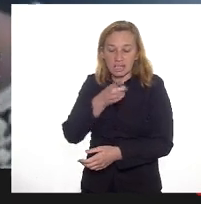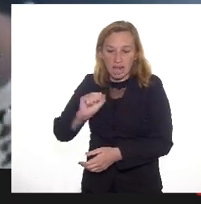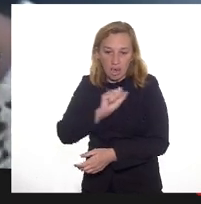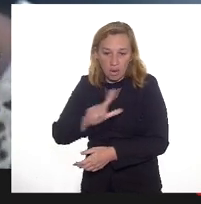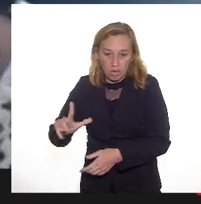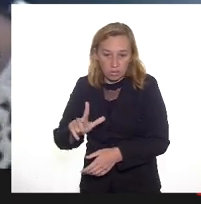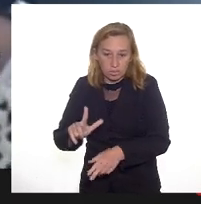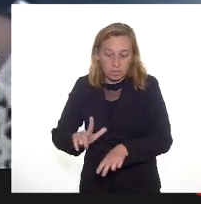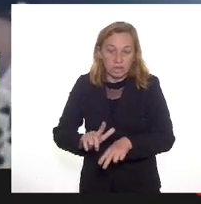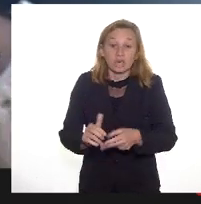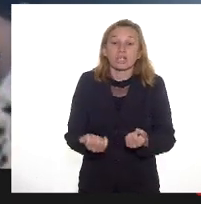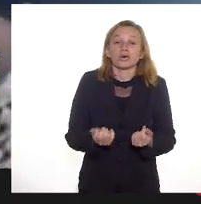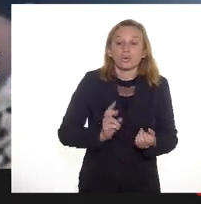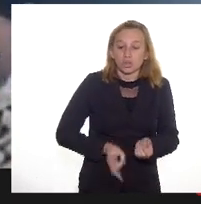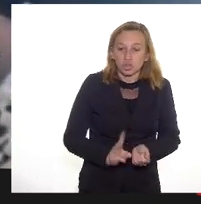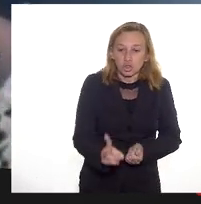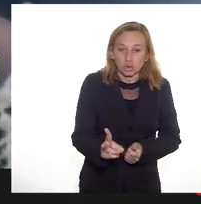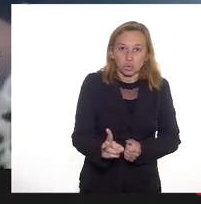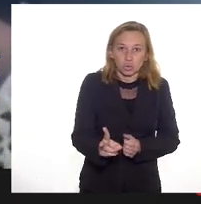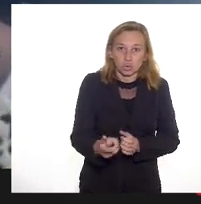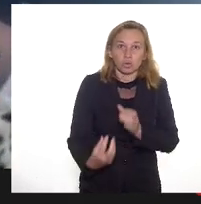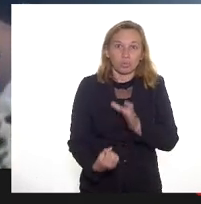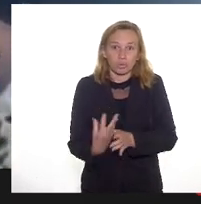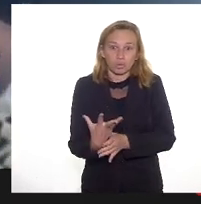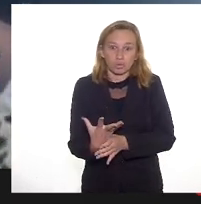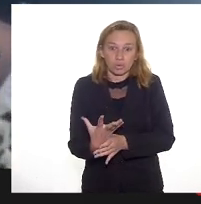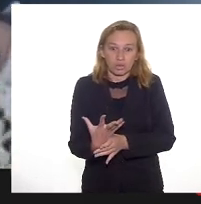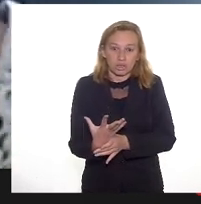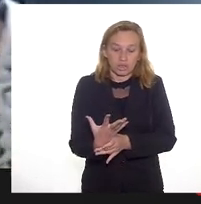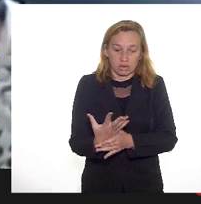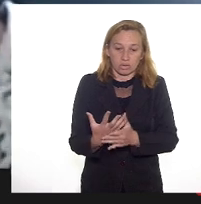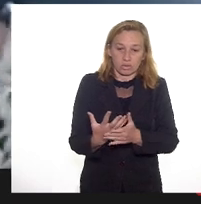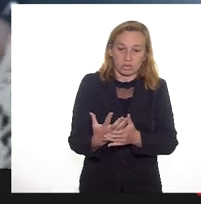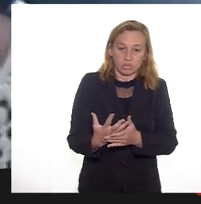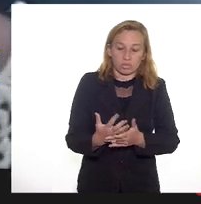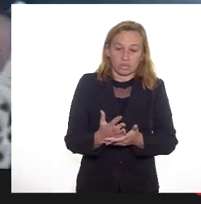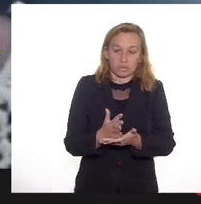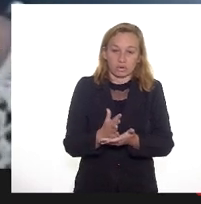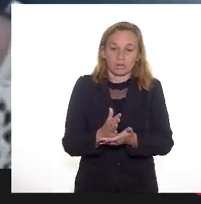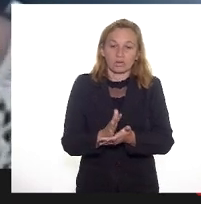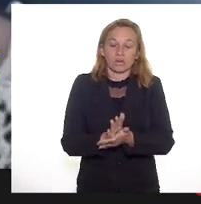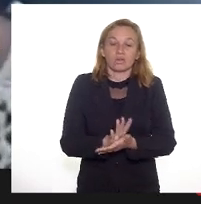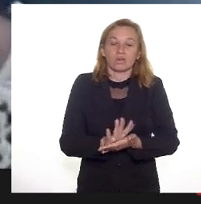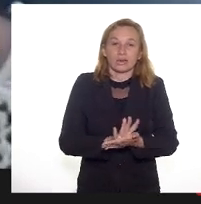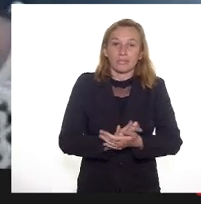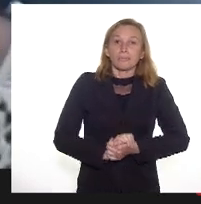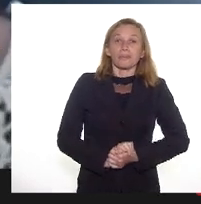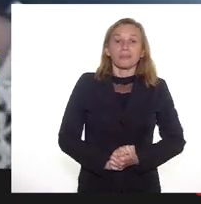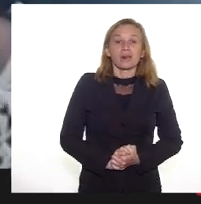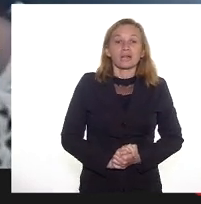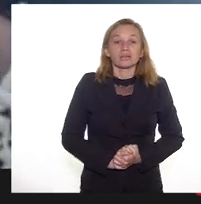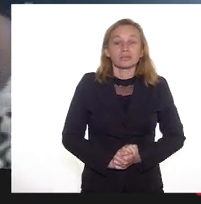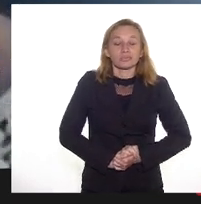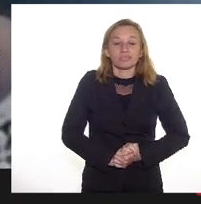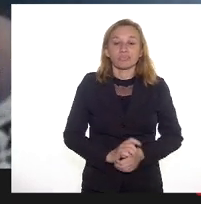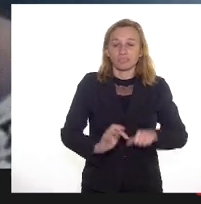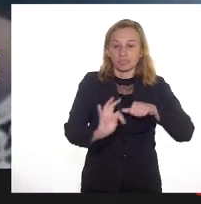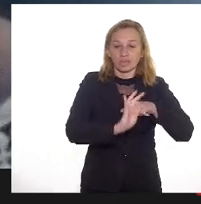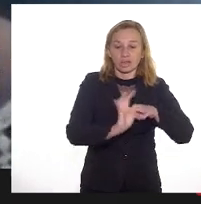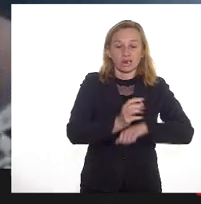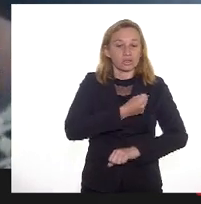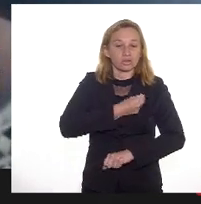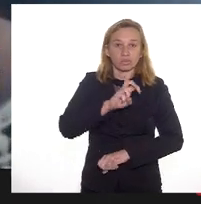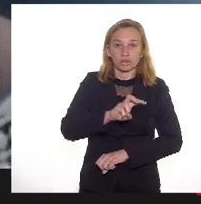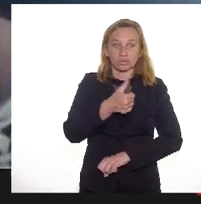que a gente continue produzindo uma invisibilidade desses fenômenos, né? A nota técnica número 5